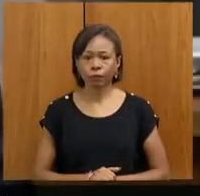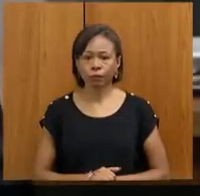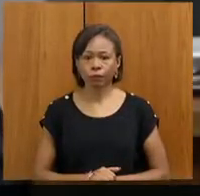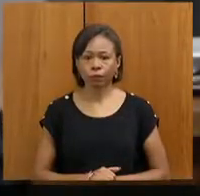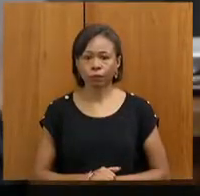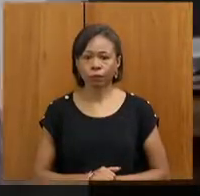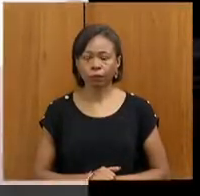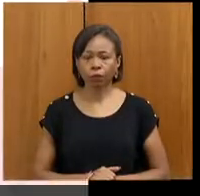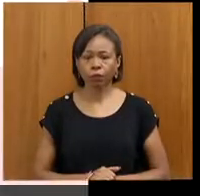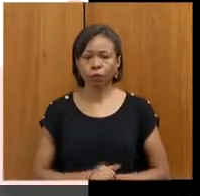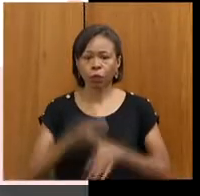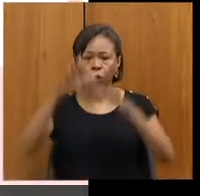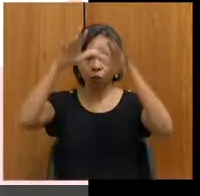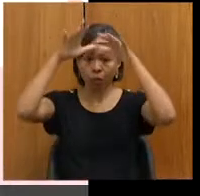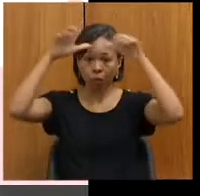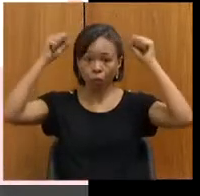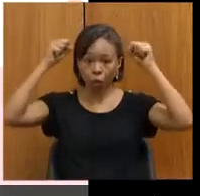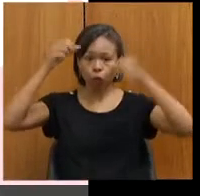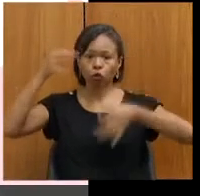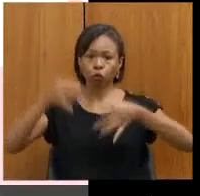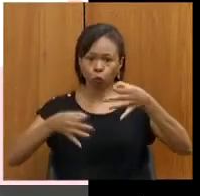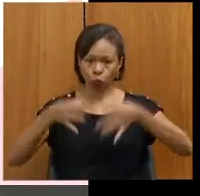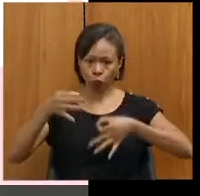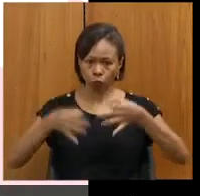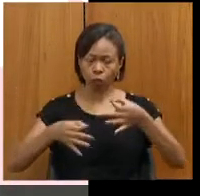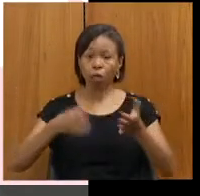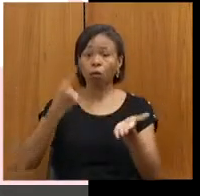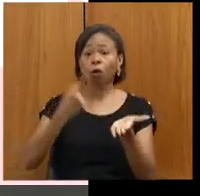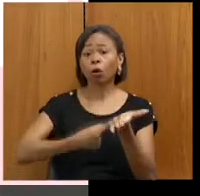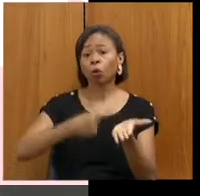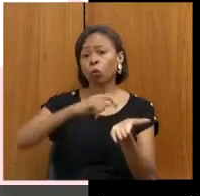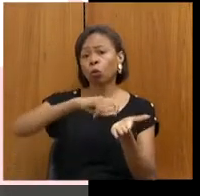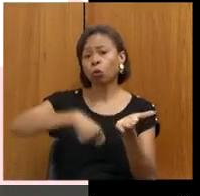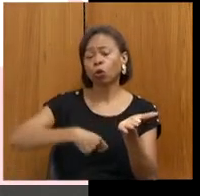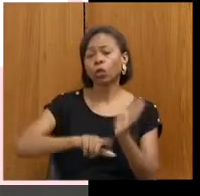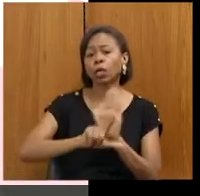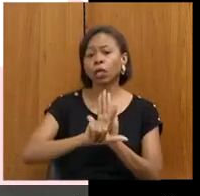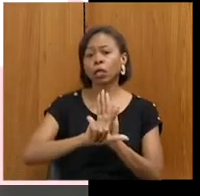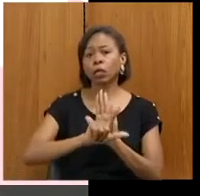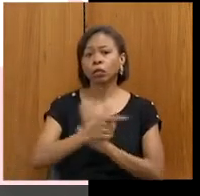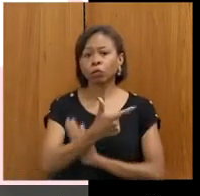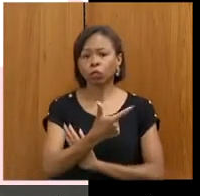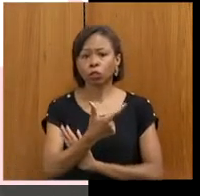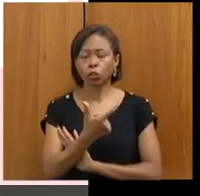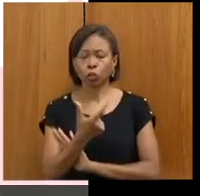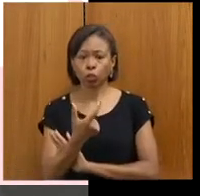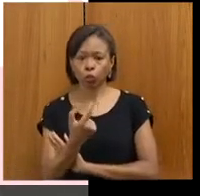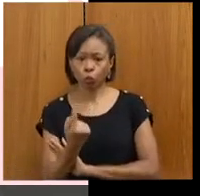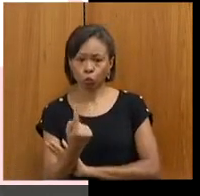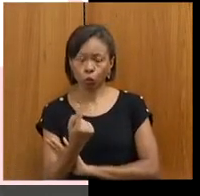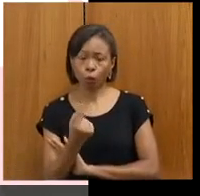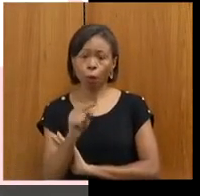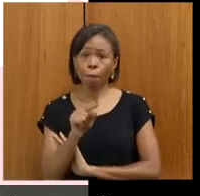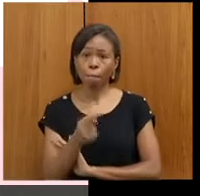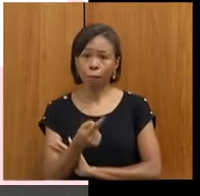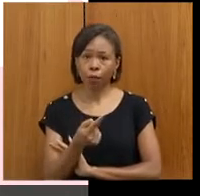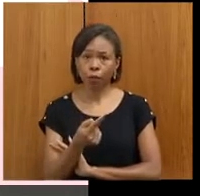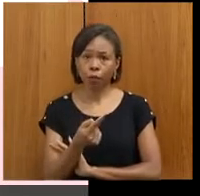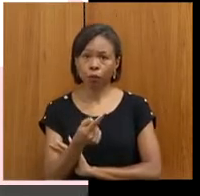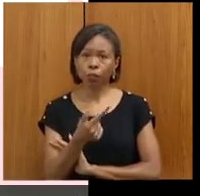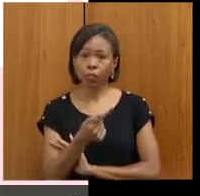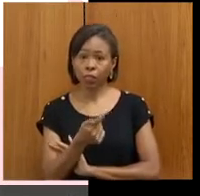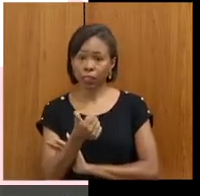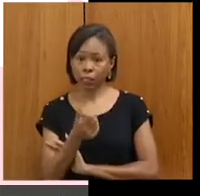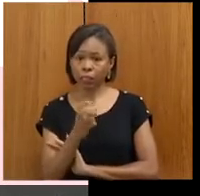acordo com o Tribunal de Justiça com relação a lei 21720/2015 ela foi considerada